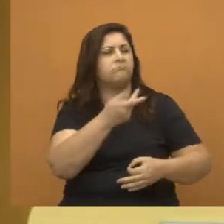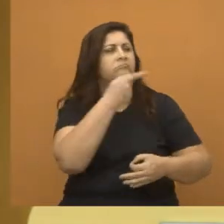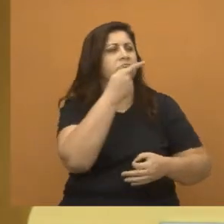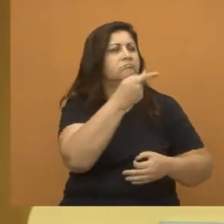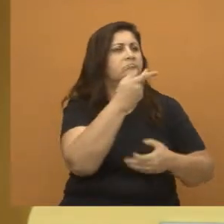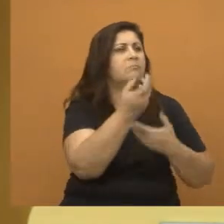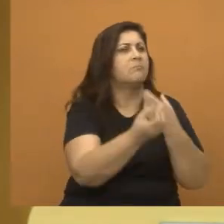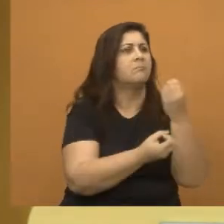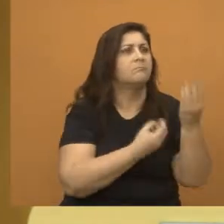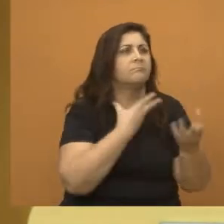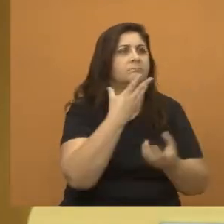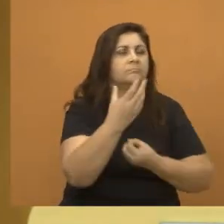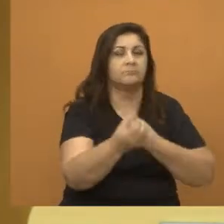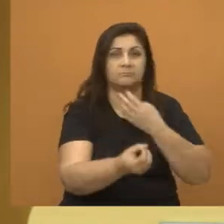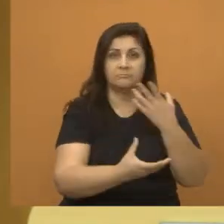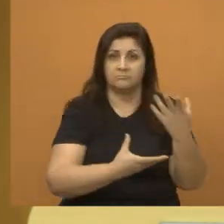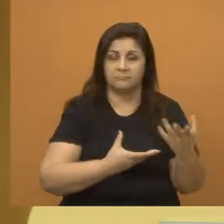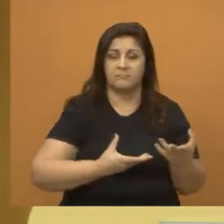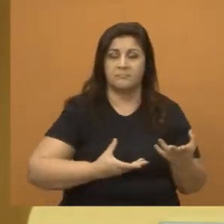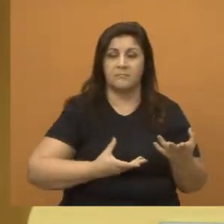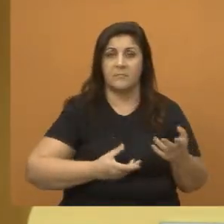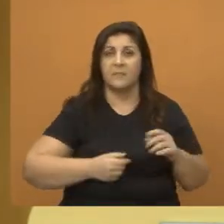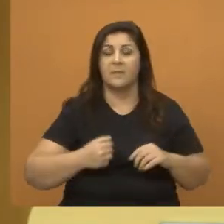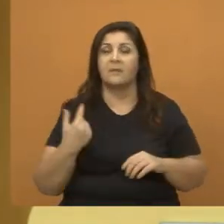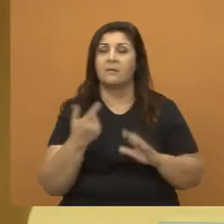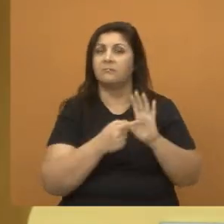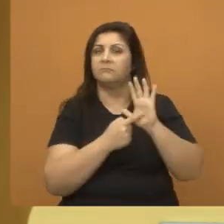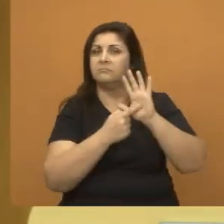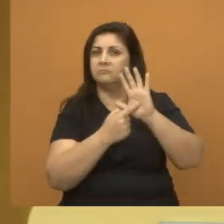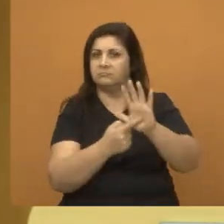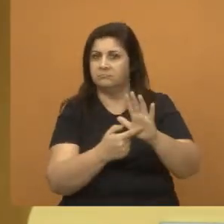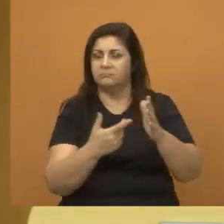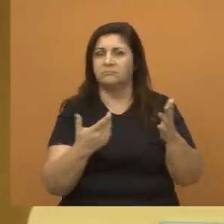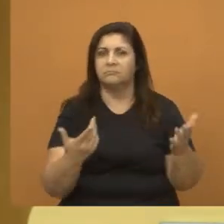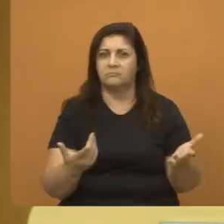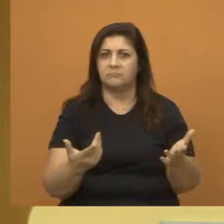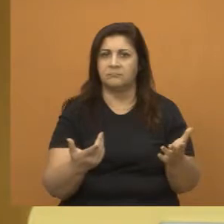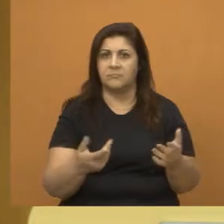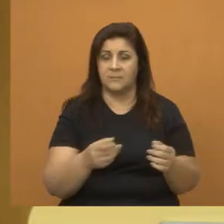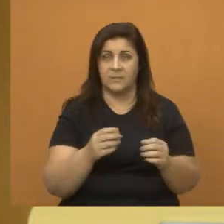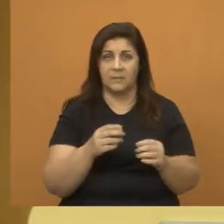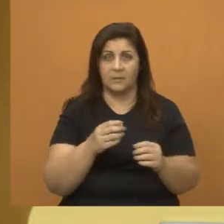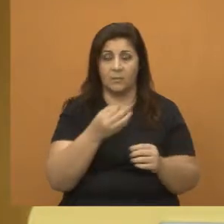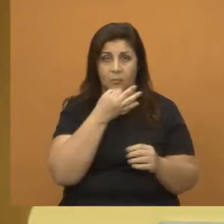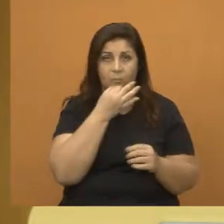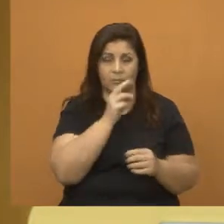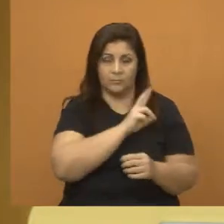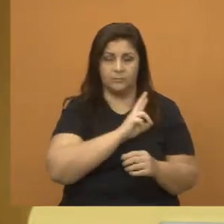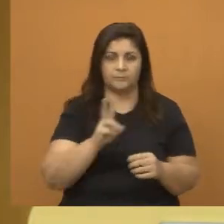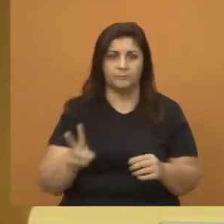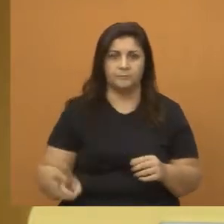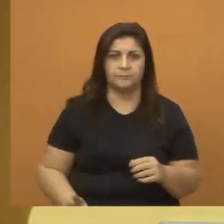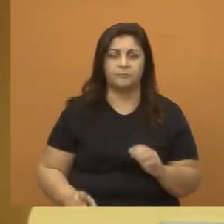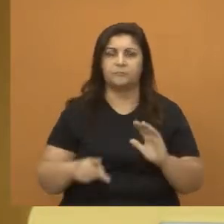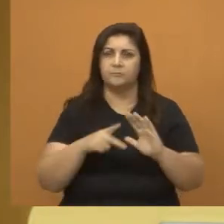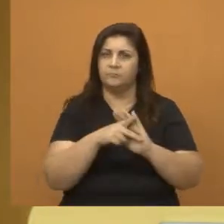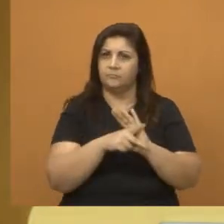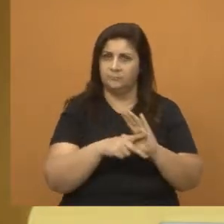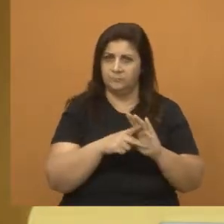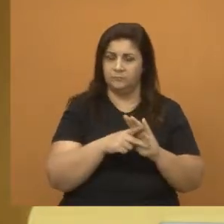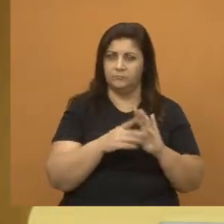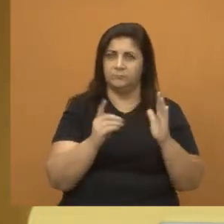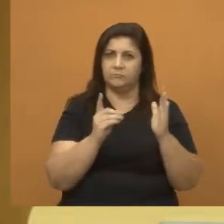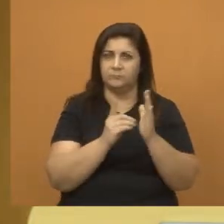fazendo assim com que apresentamos as considerações dos senhores vereadores o presente projeto de